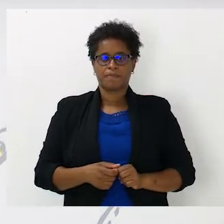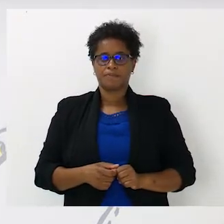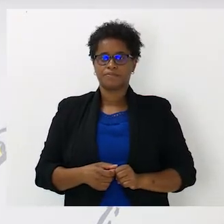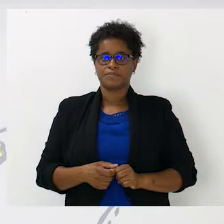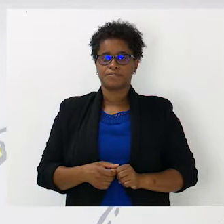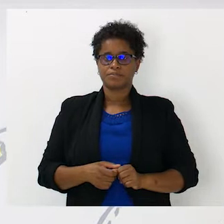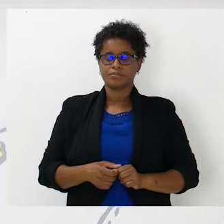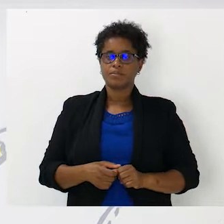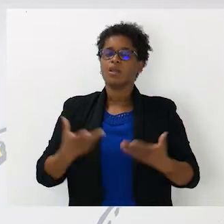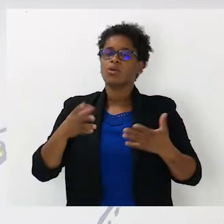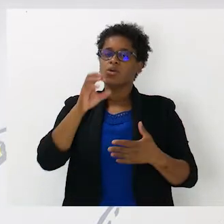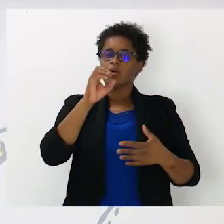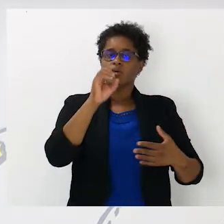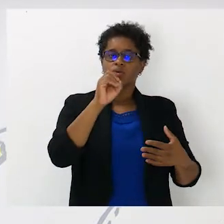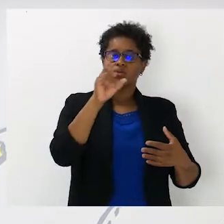Osíris,